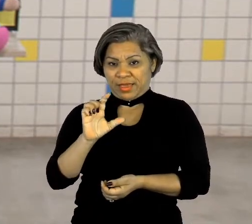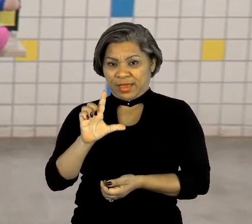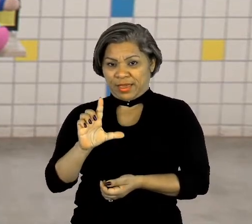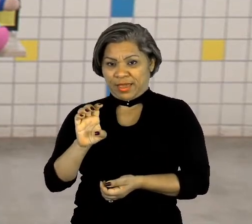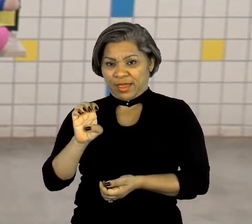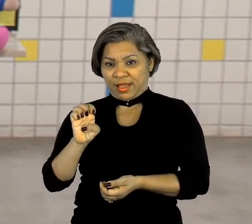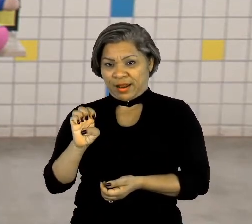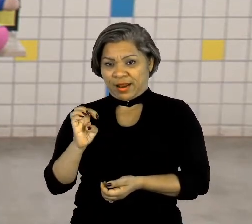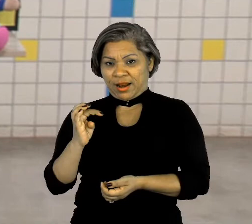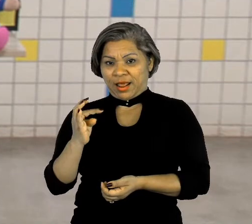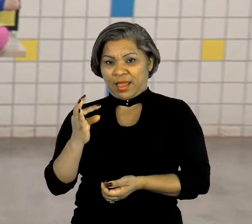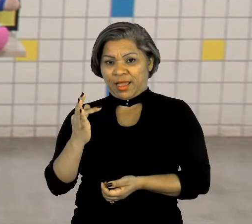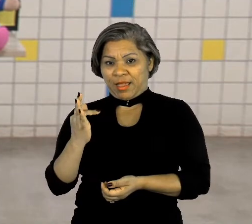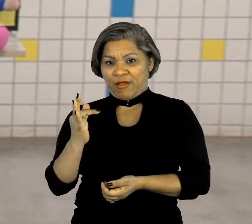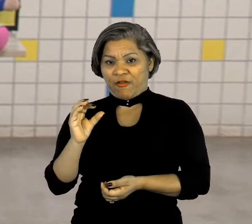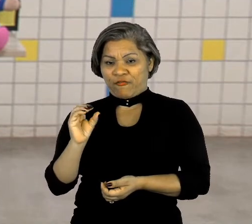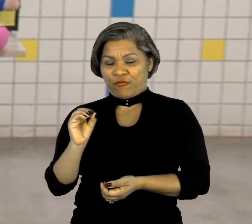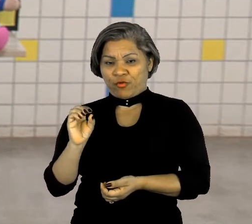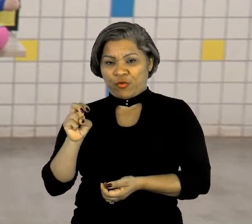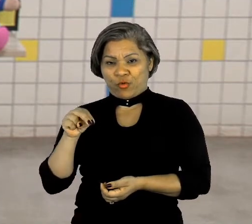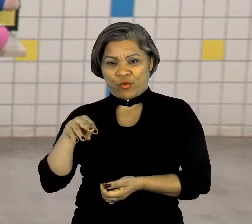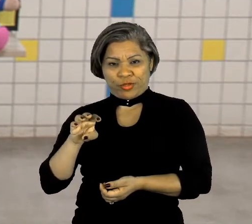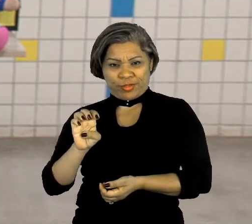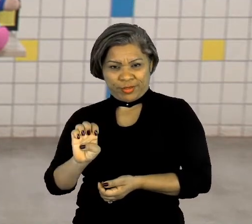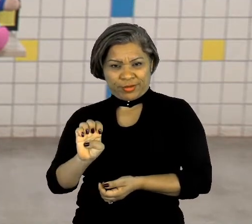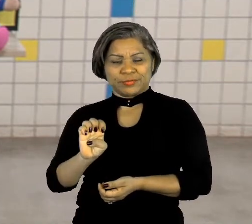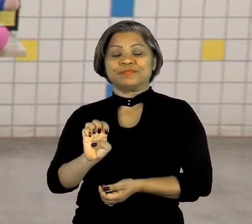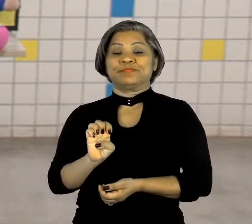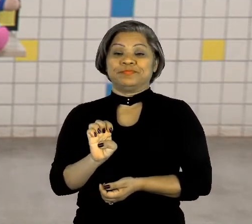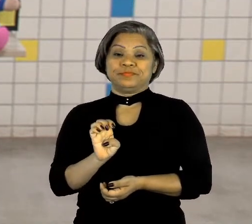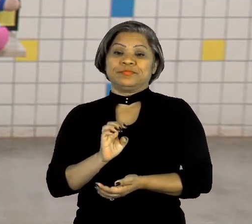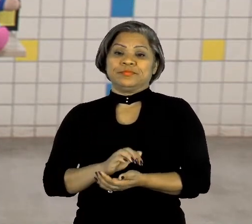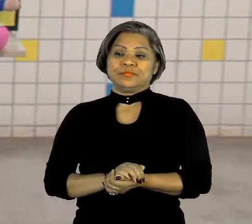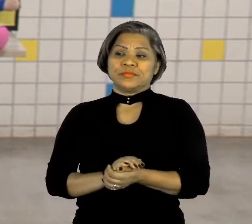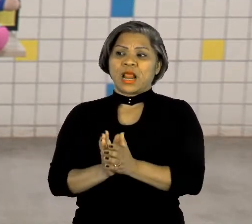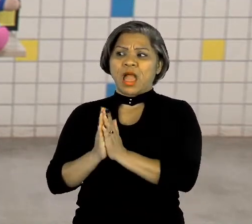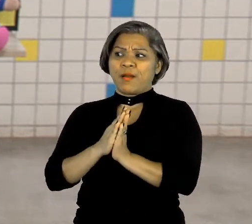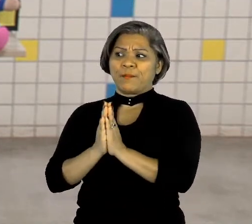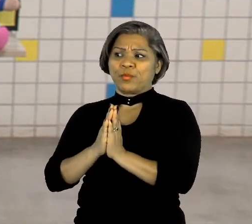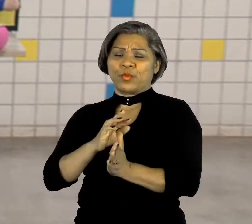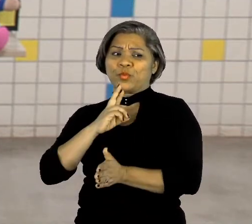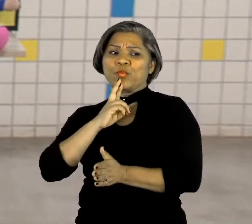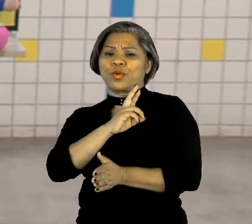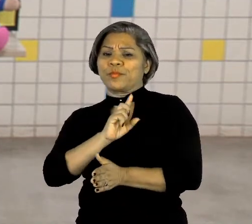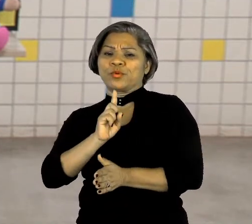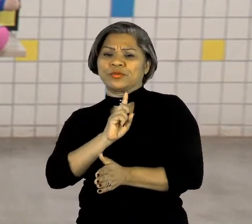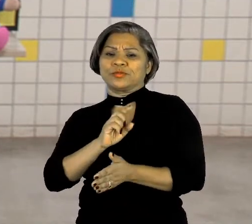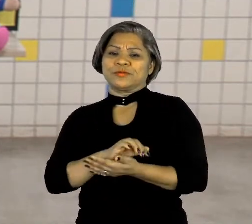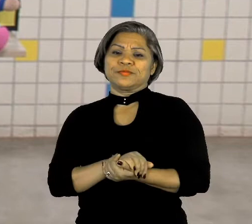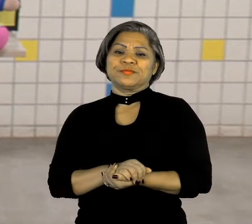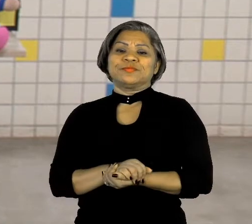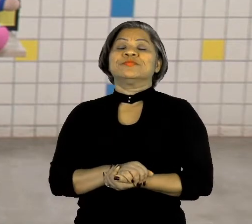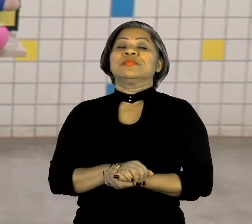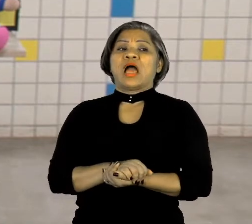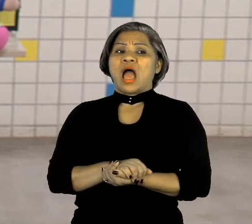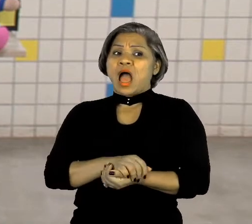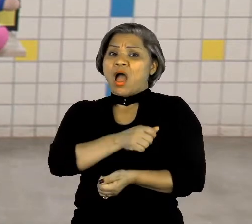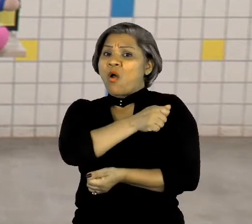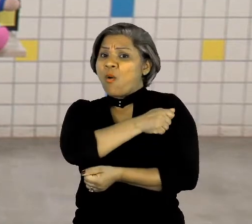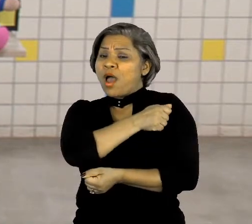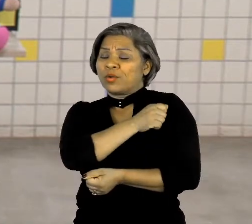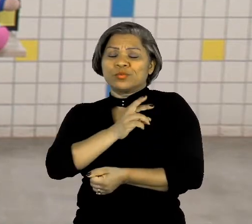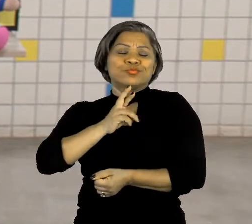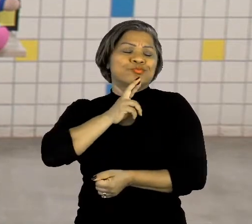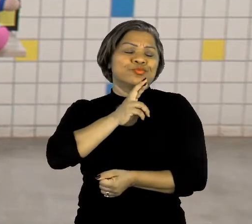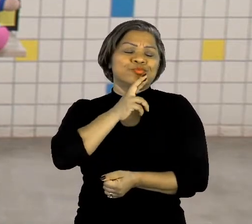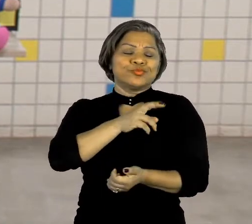Telefone. Quantas sílabas? Não, Francisquinha, não é para responder. São eles lá na casa deles que vão anotar